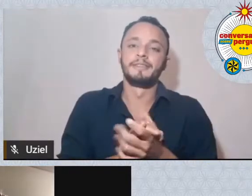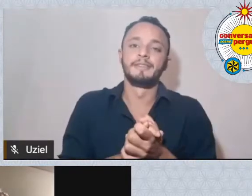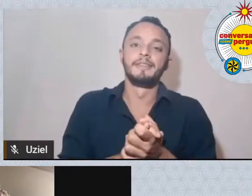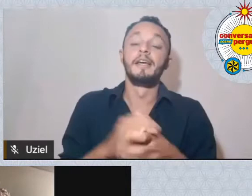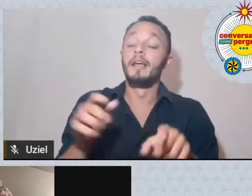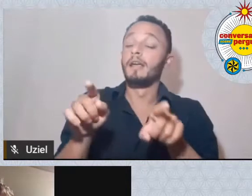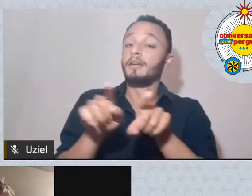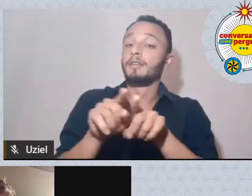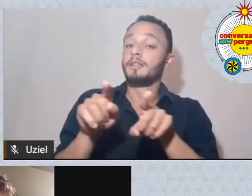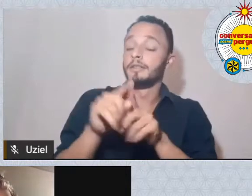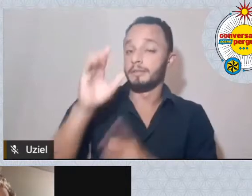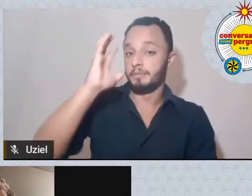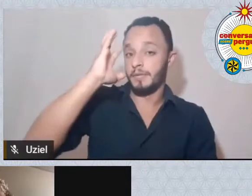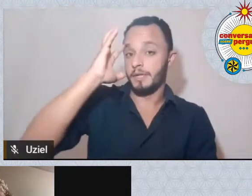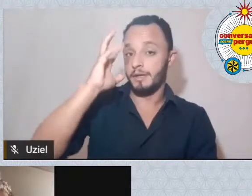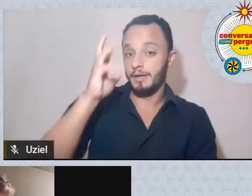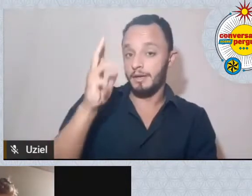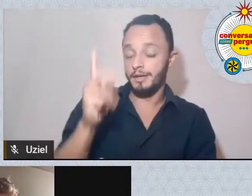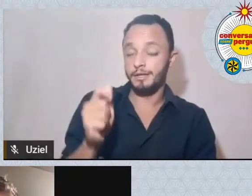então, comentário